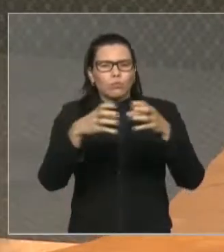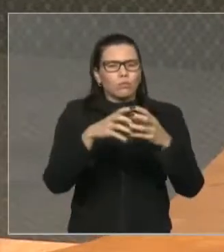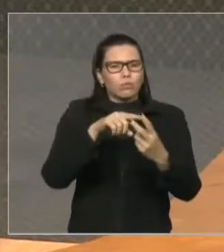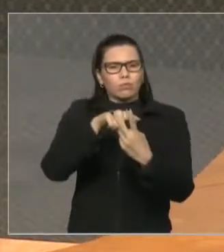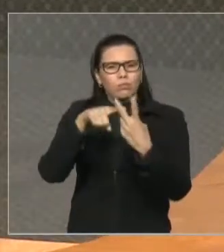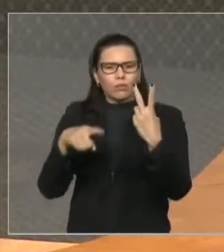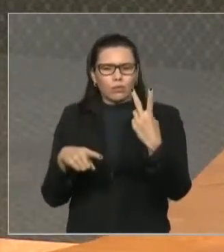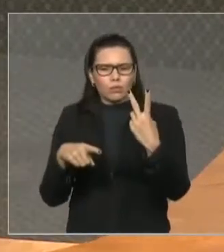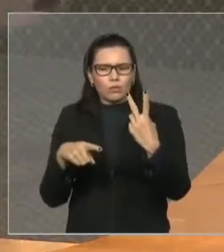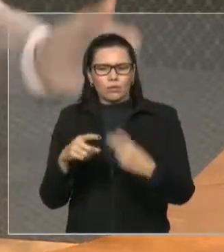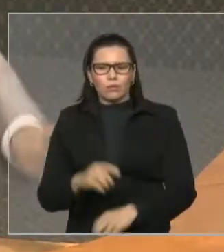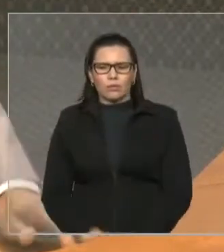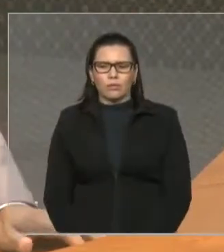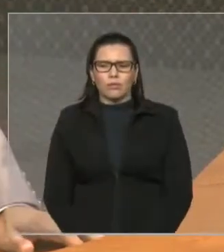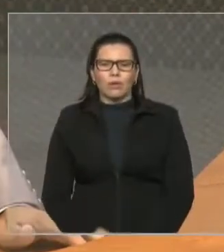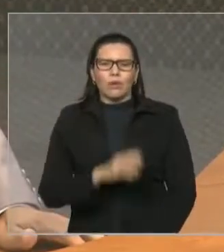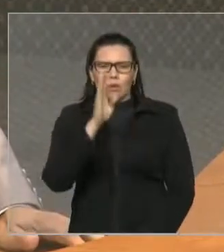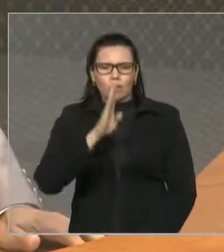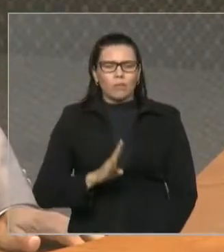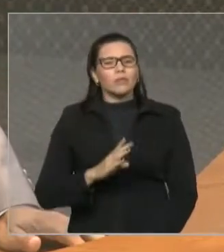O Brasil ficou assim dividido.